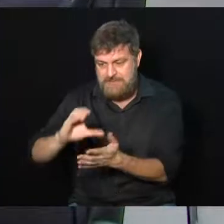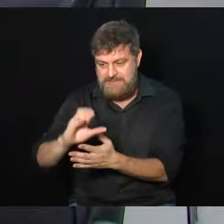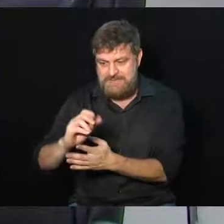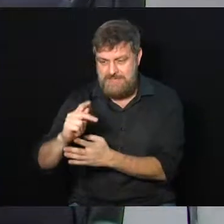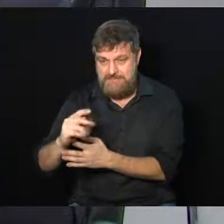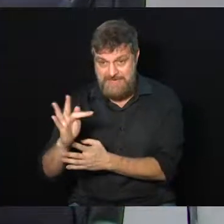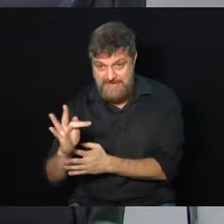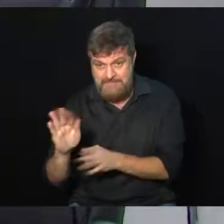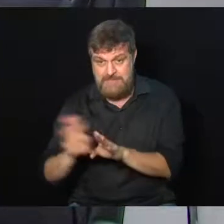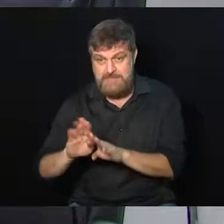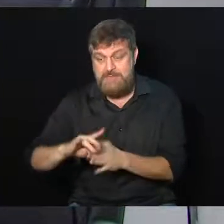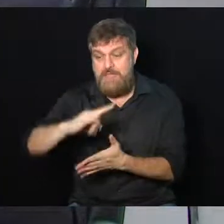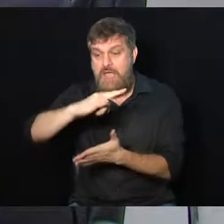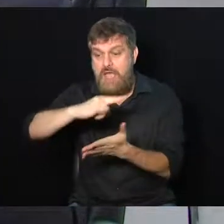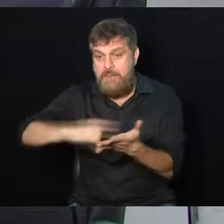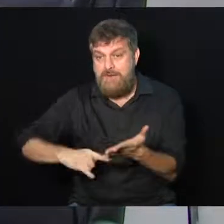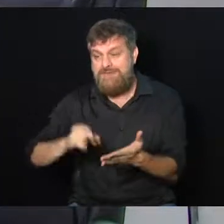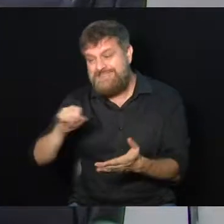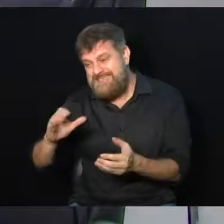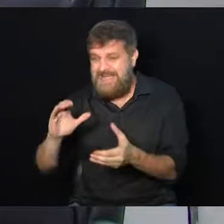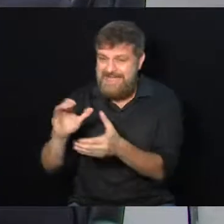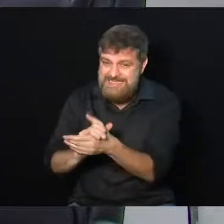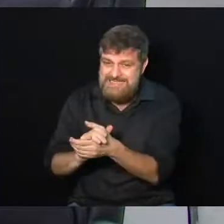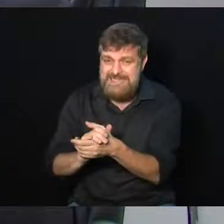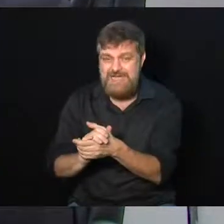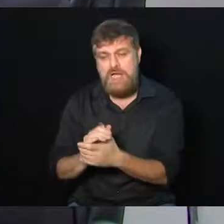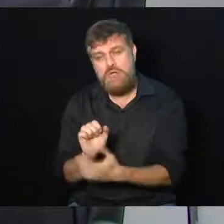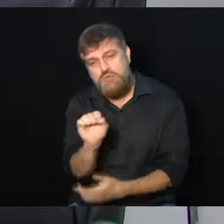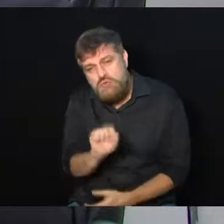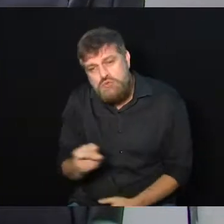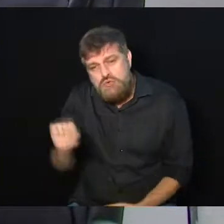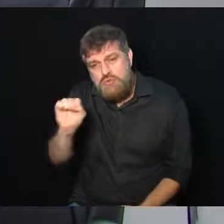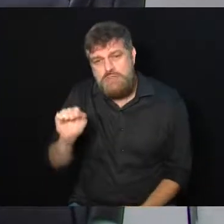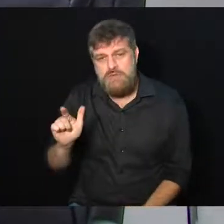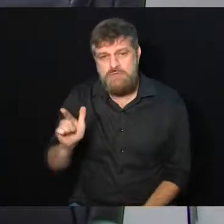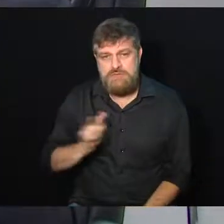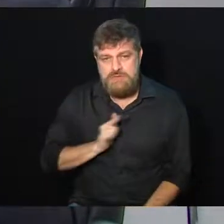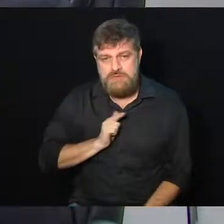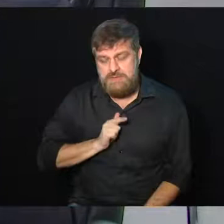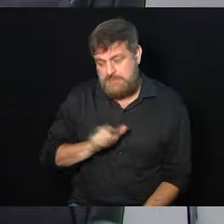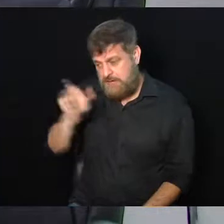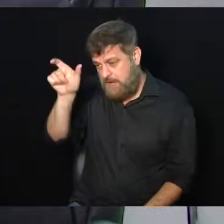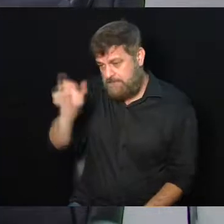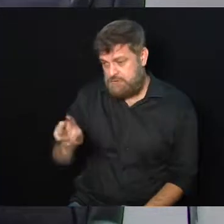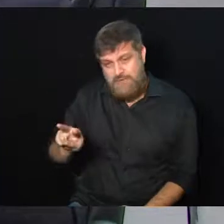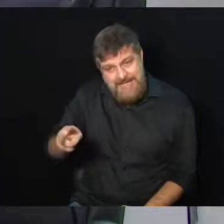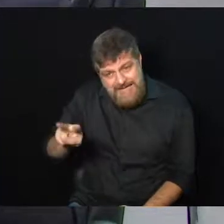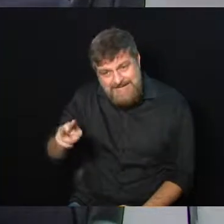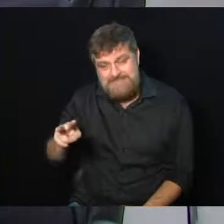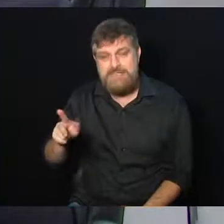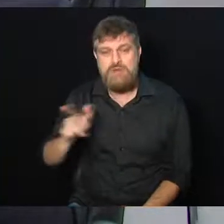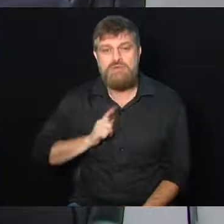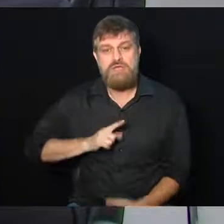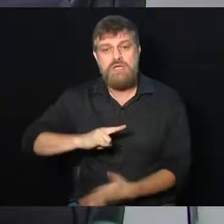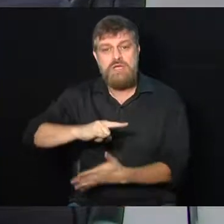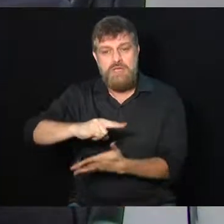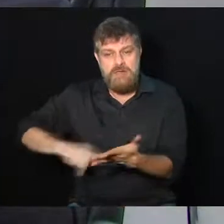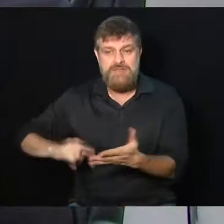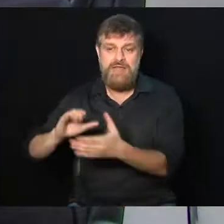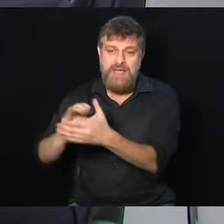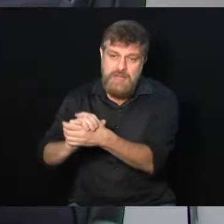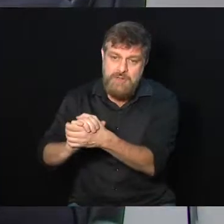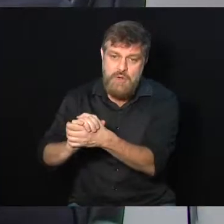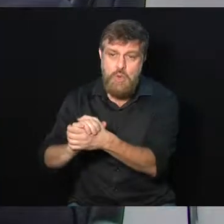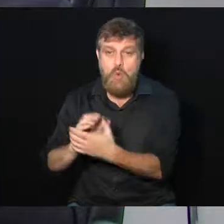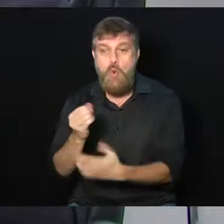a certidão que comprova o estado civil, no caso, dependendo do estado civil da pessoa, a certidão de